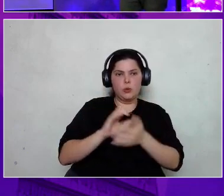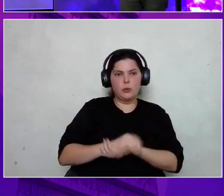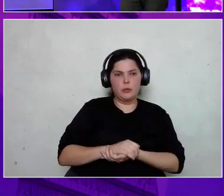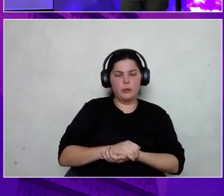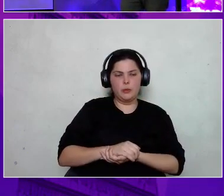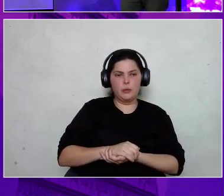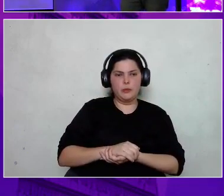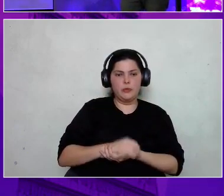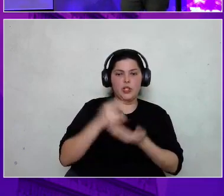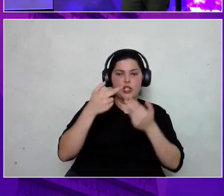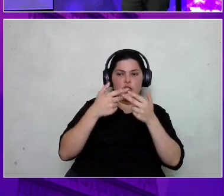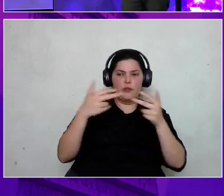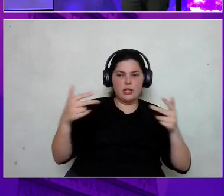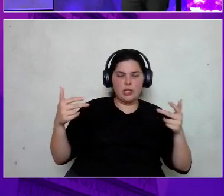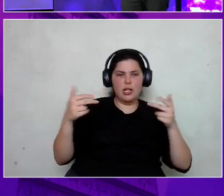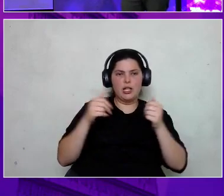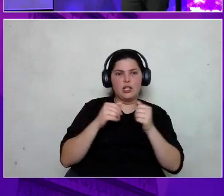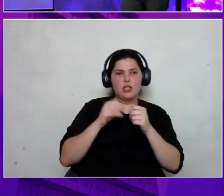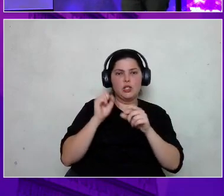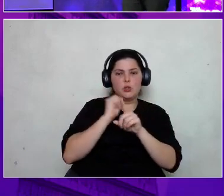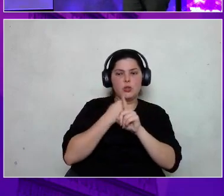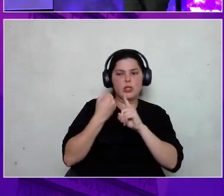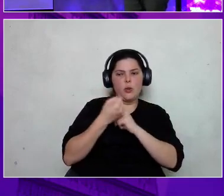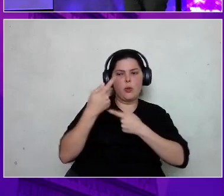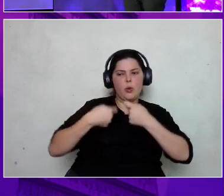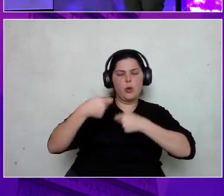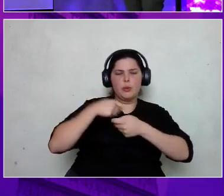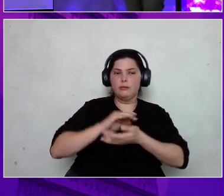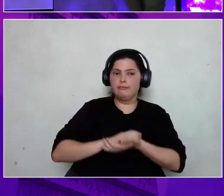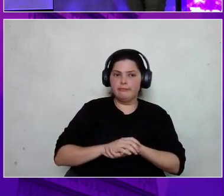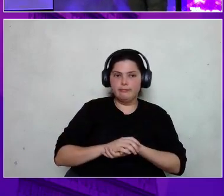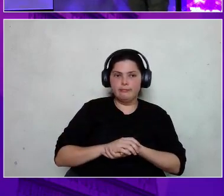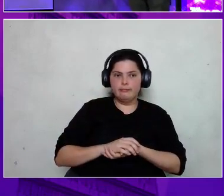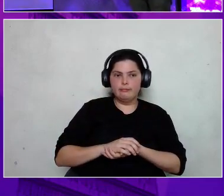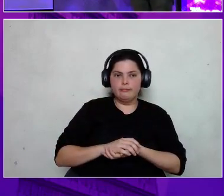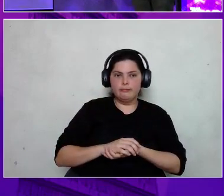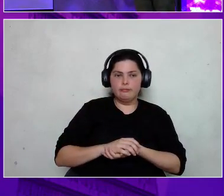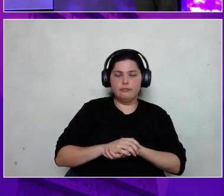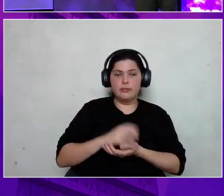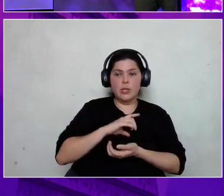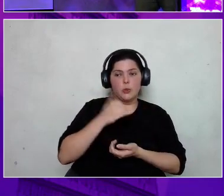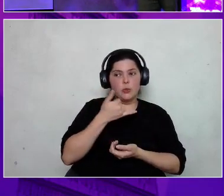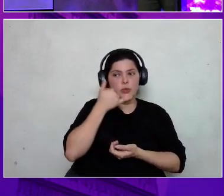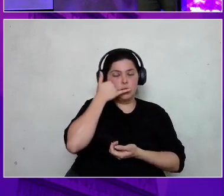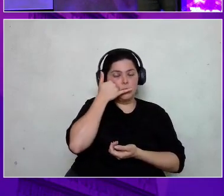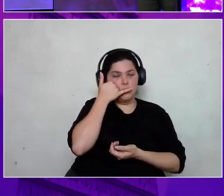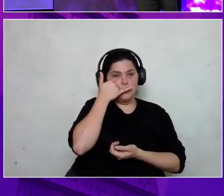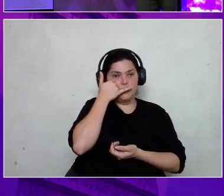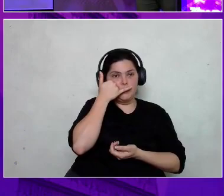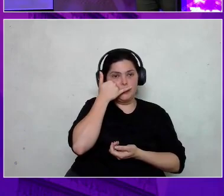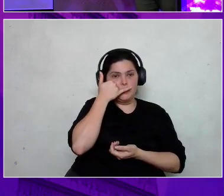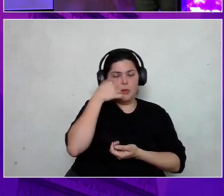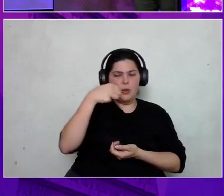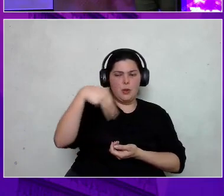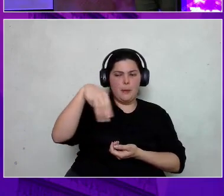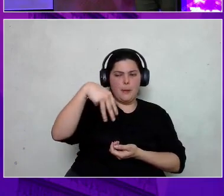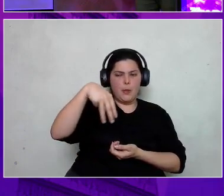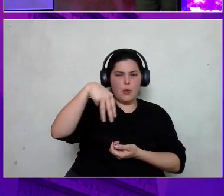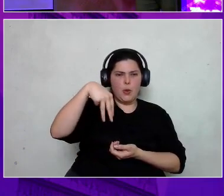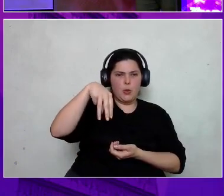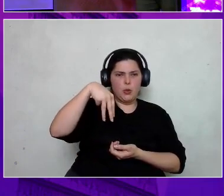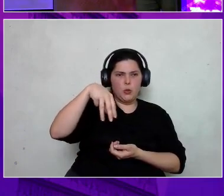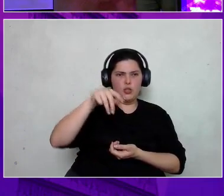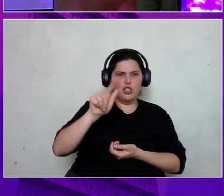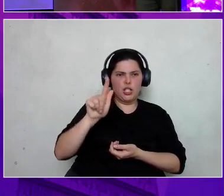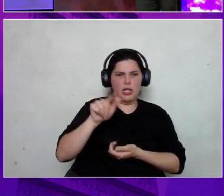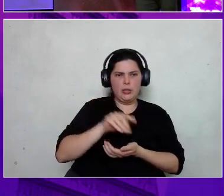diversidade socioeconômica. Então, eu tenho um celularzinho, aquele Moto G, Moto Gzão da massa, né? Não